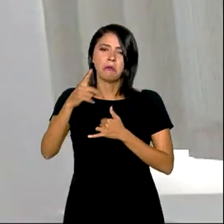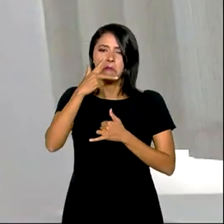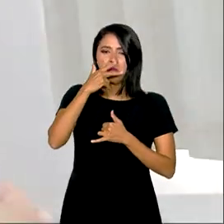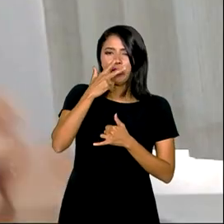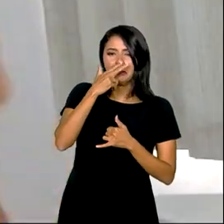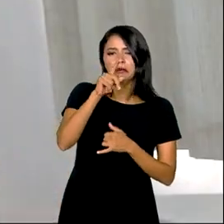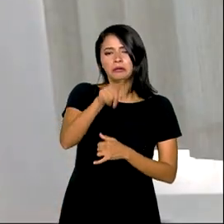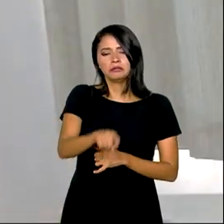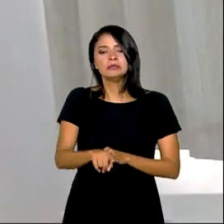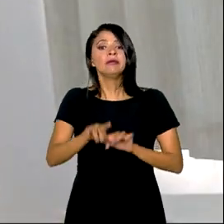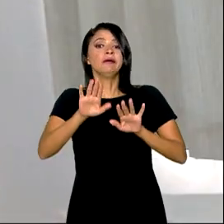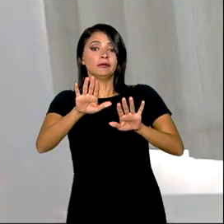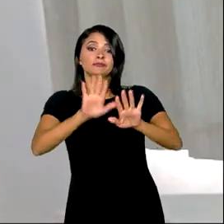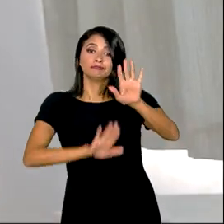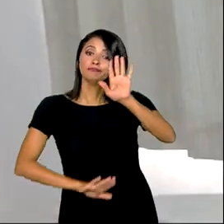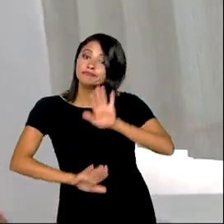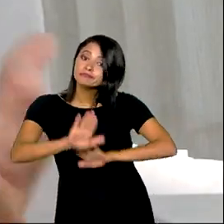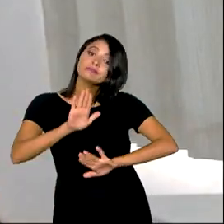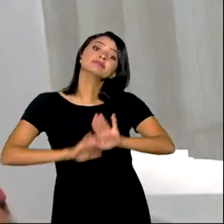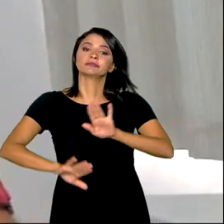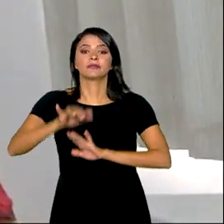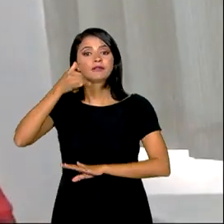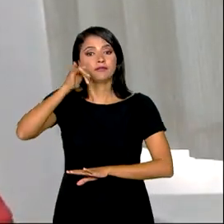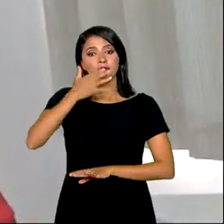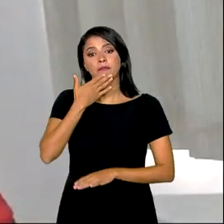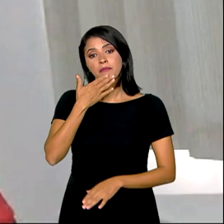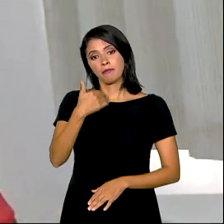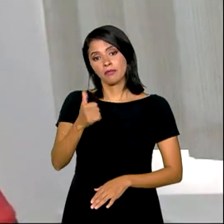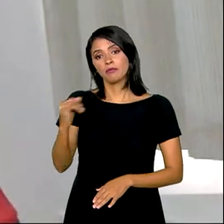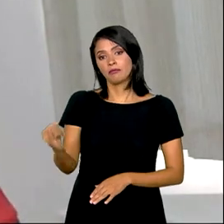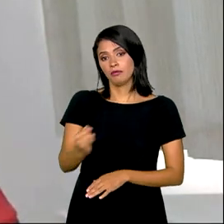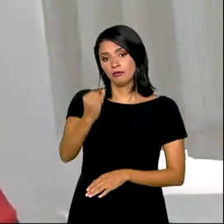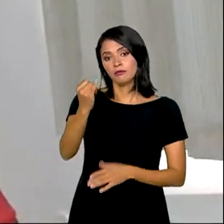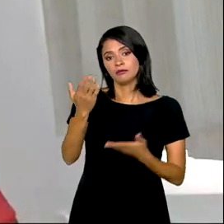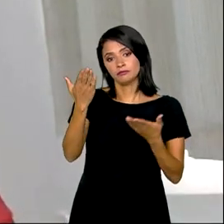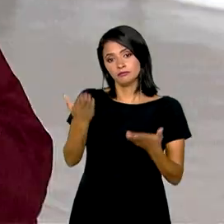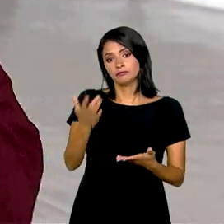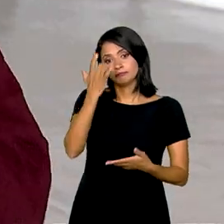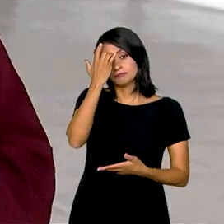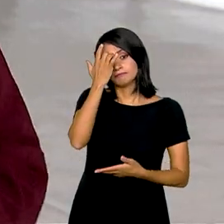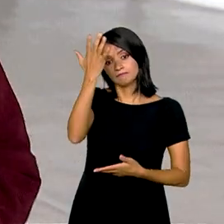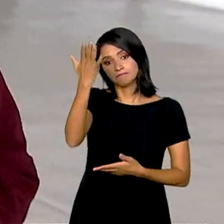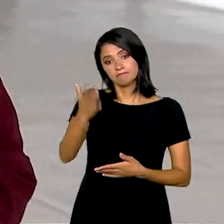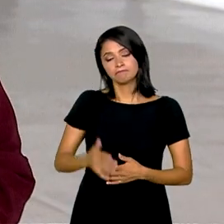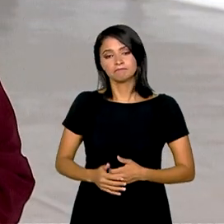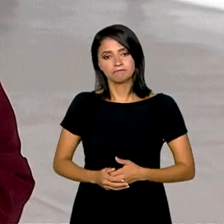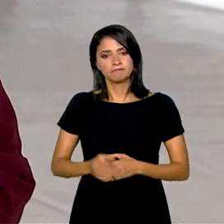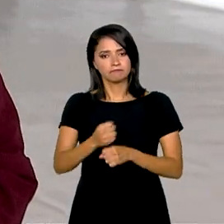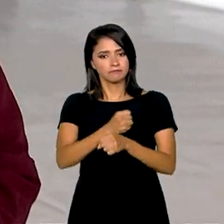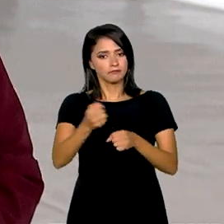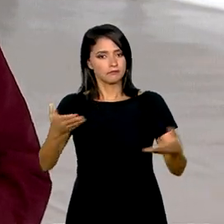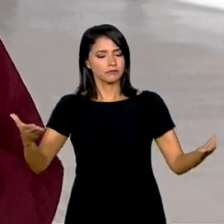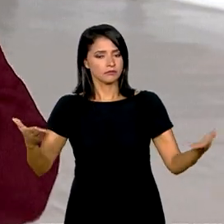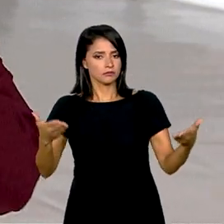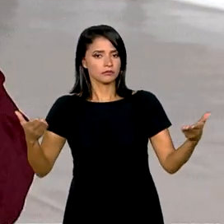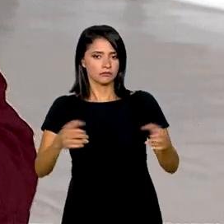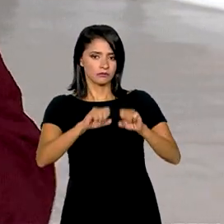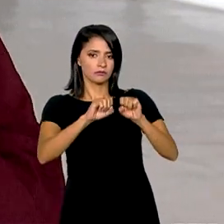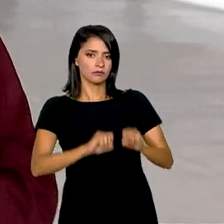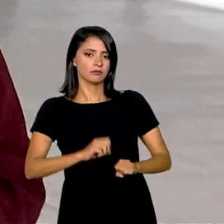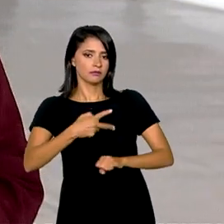uma gripe. Então, cuidado, prevenção é sempre mais importante e o sempre mais fácil. Este ano, o sistema vacinal contra